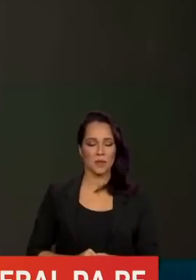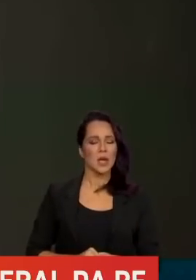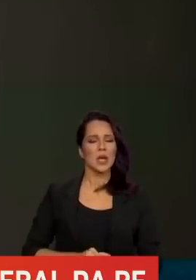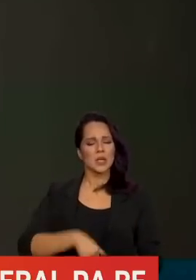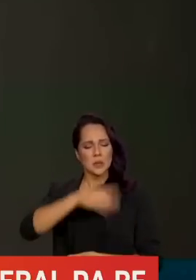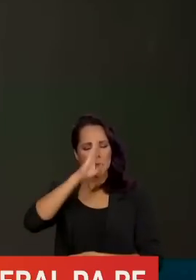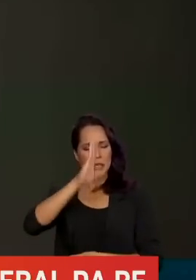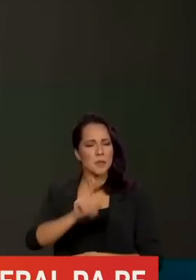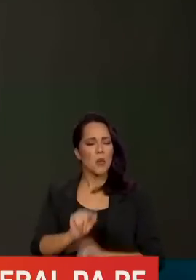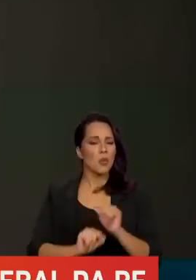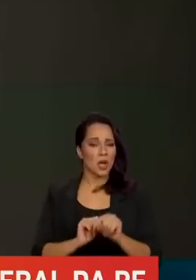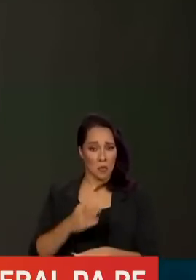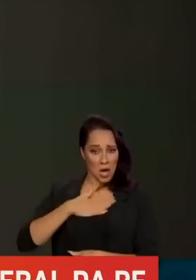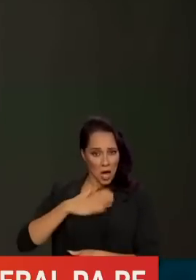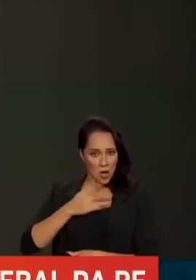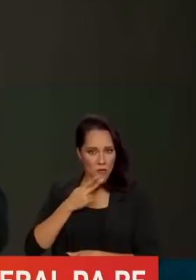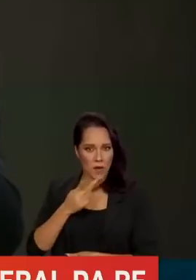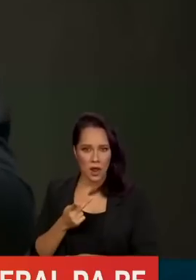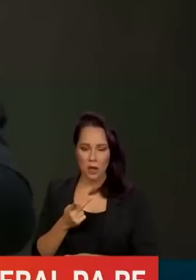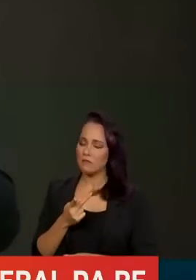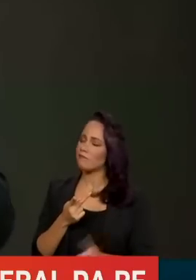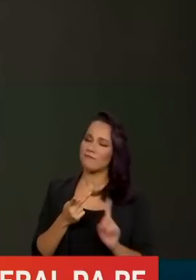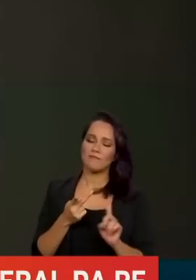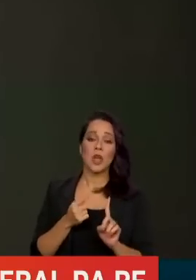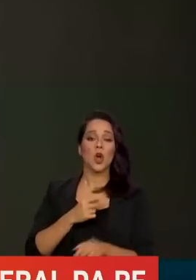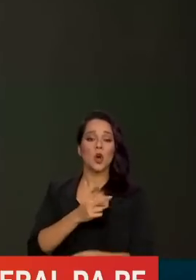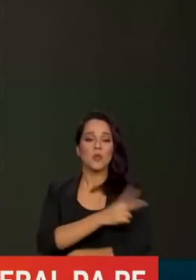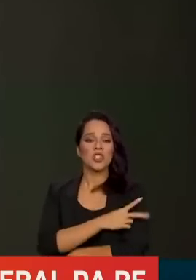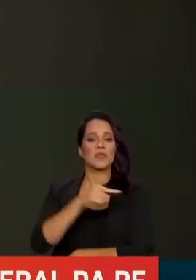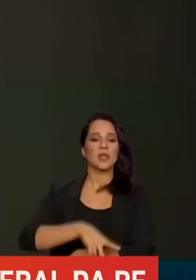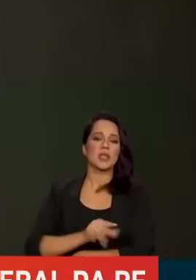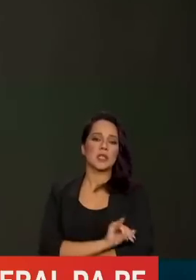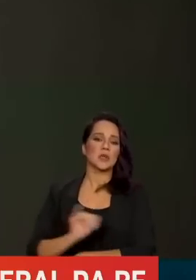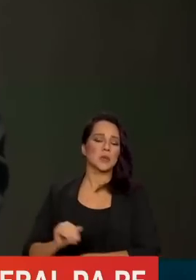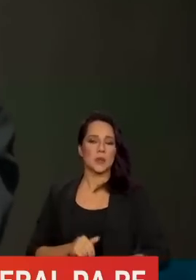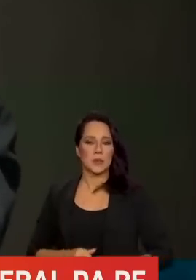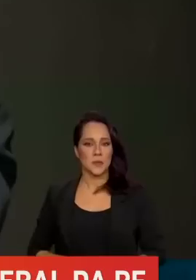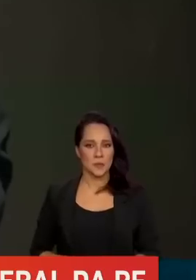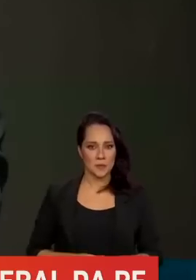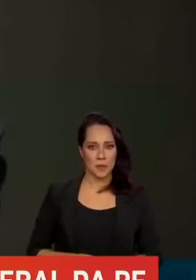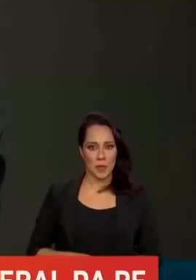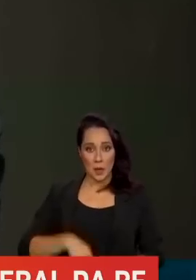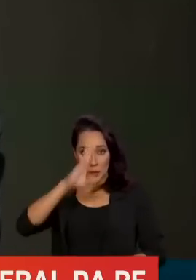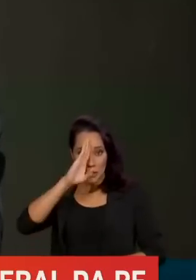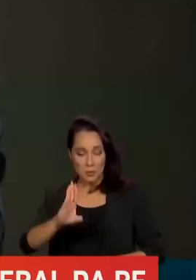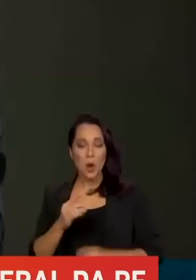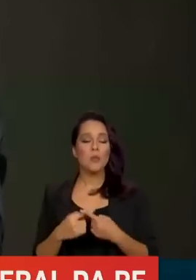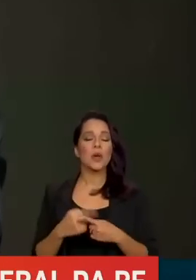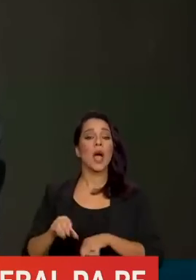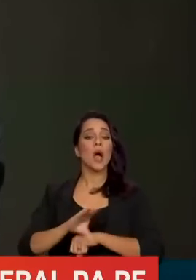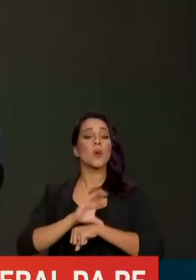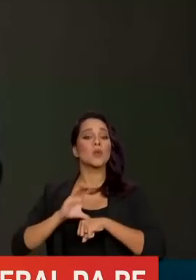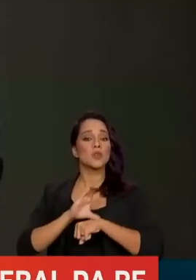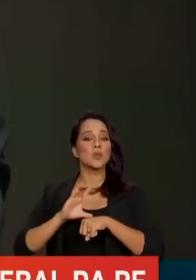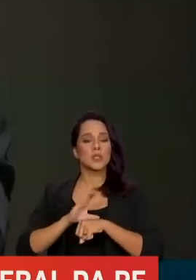mandatório não porque eu estou dizendo como chefe dessa instituição mandatório Porque a